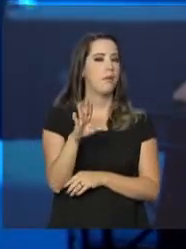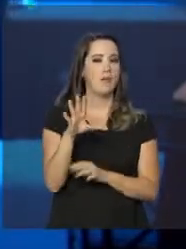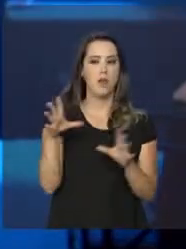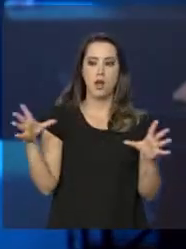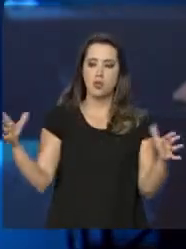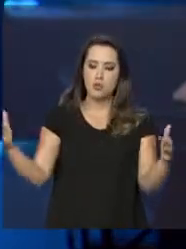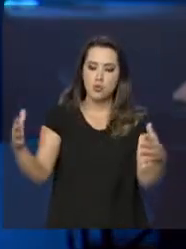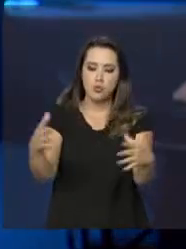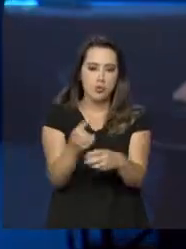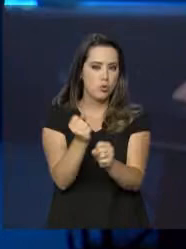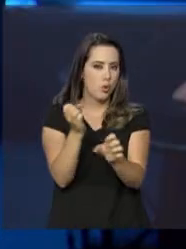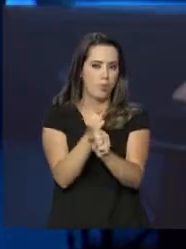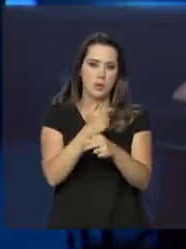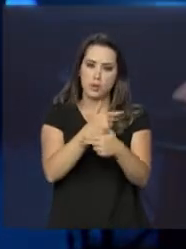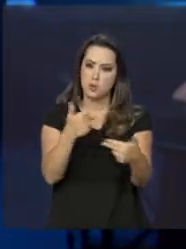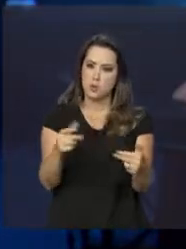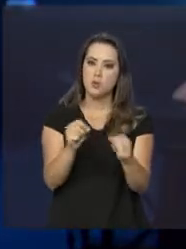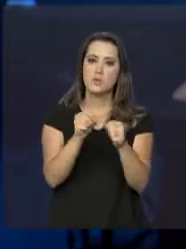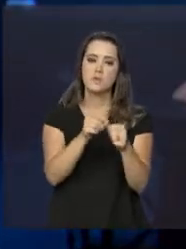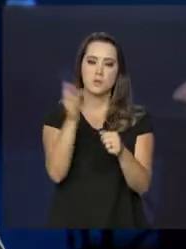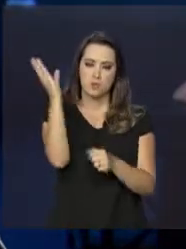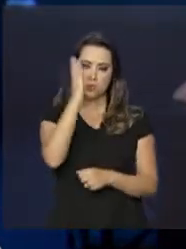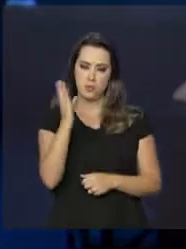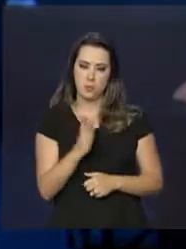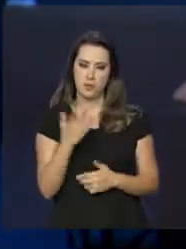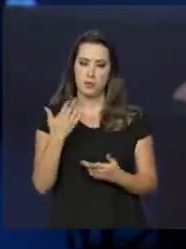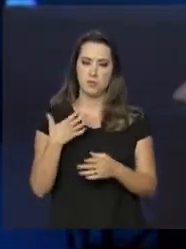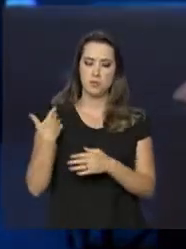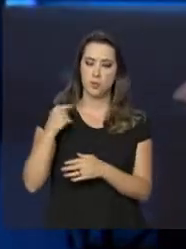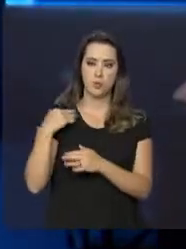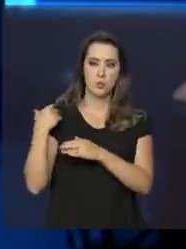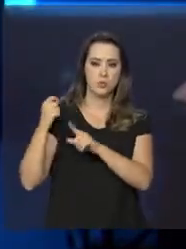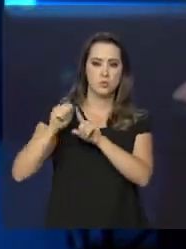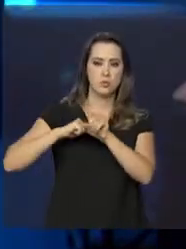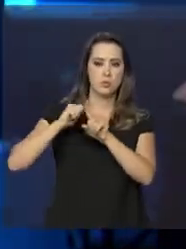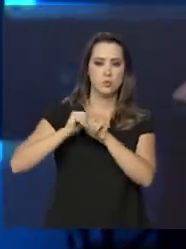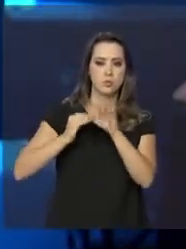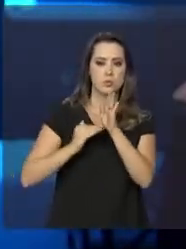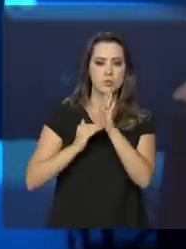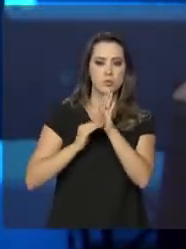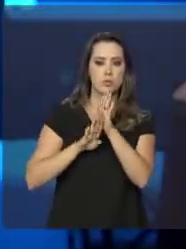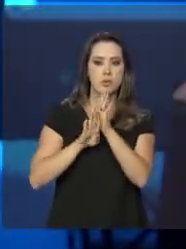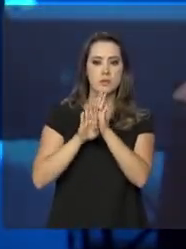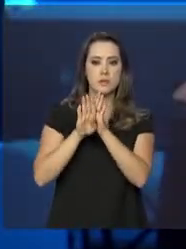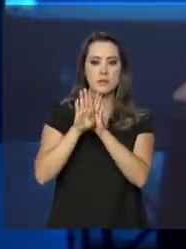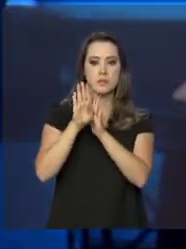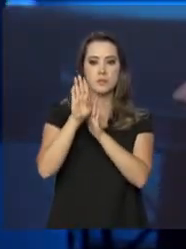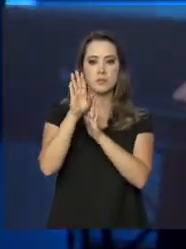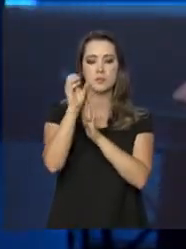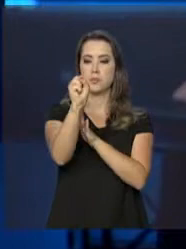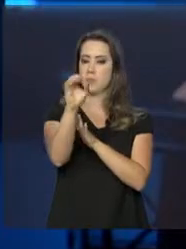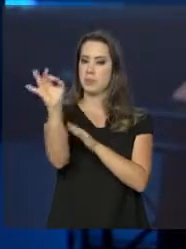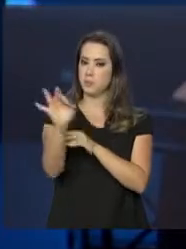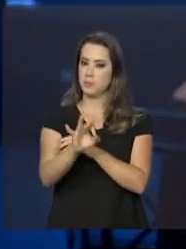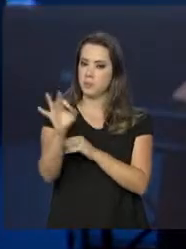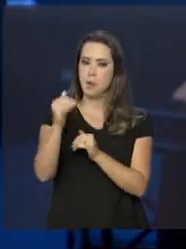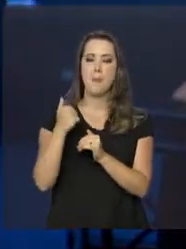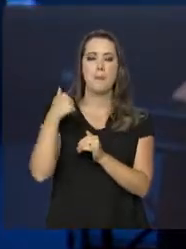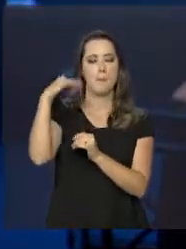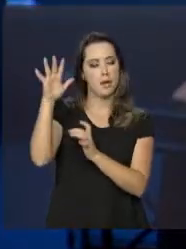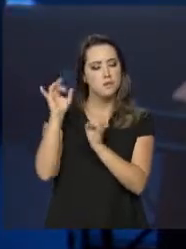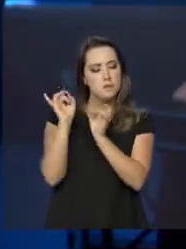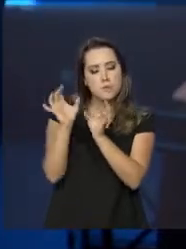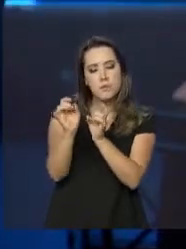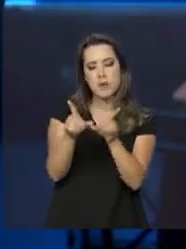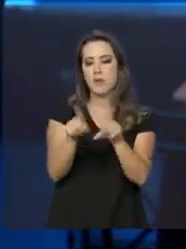nos últimos meses o setor tem acumulado crescimento de 8% aumento nas vendas e